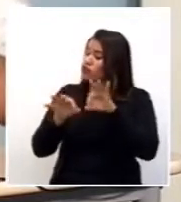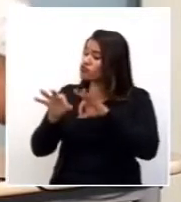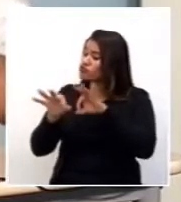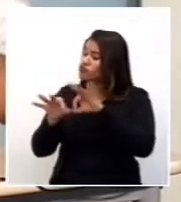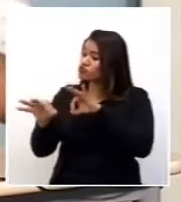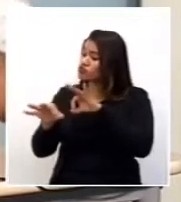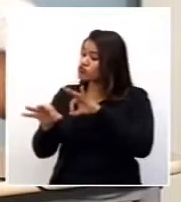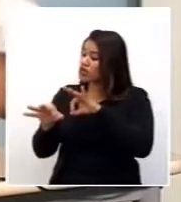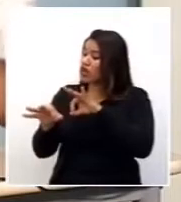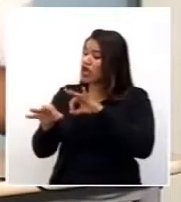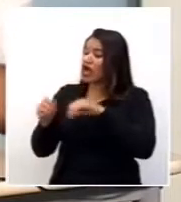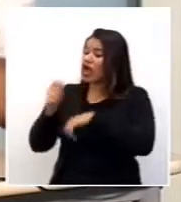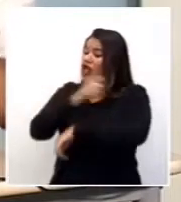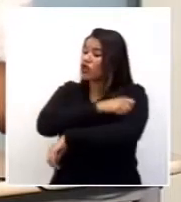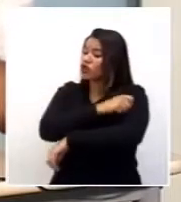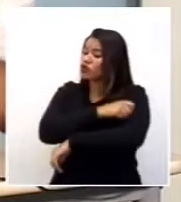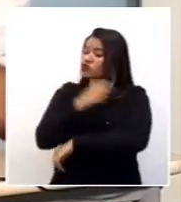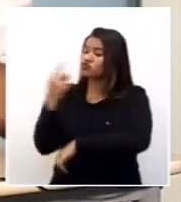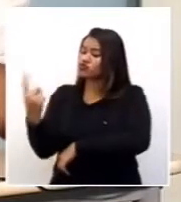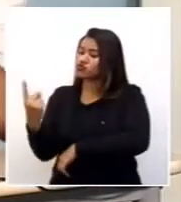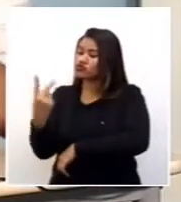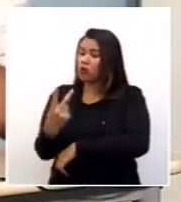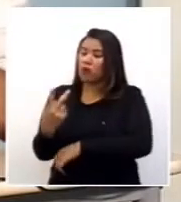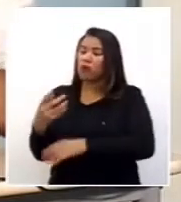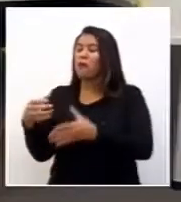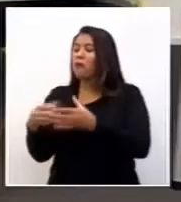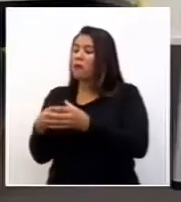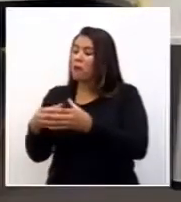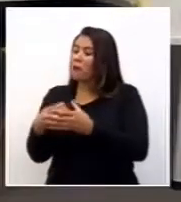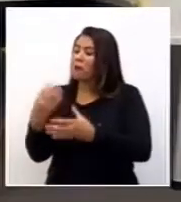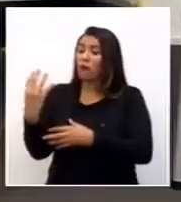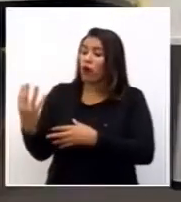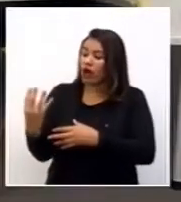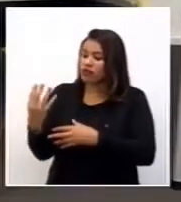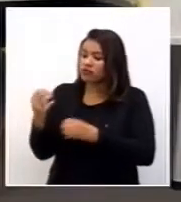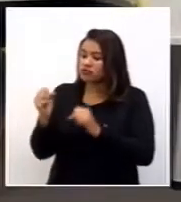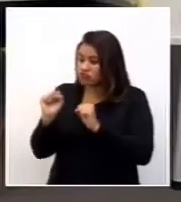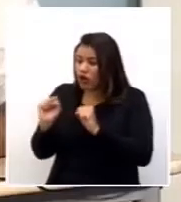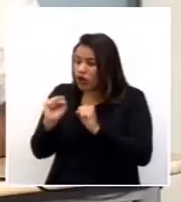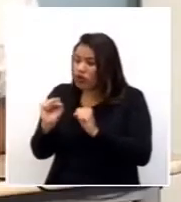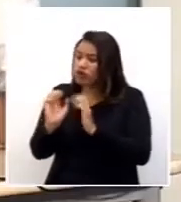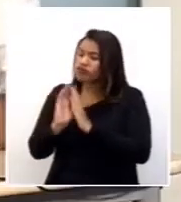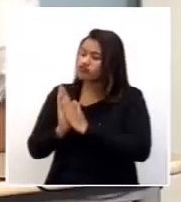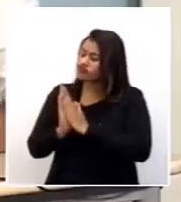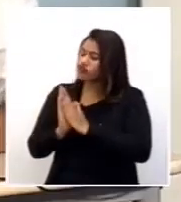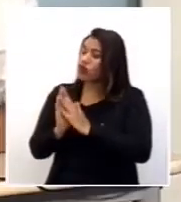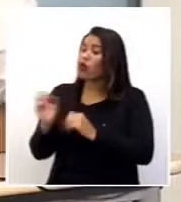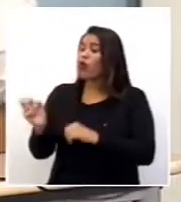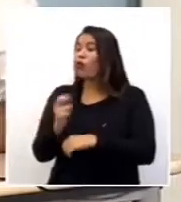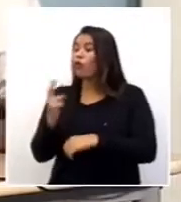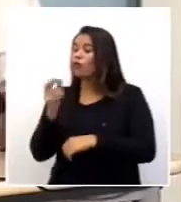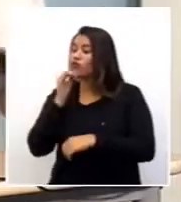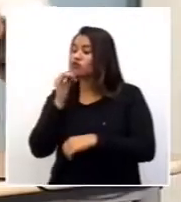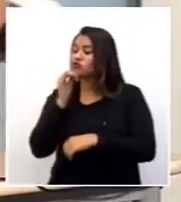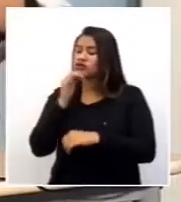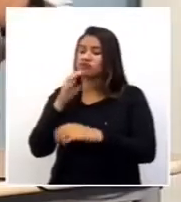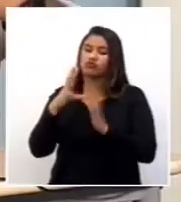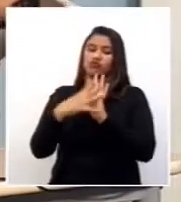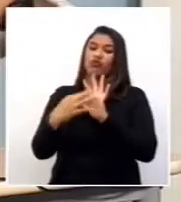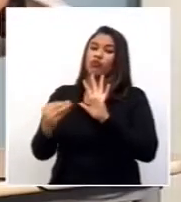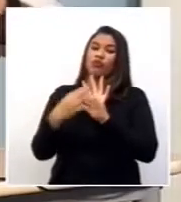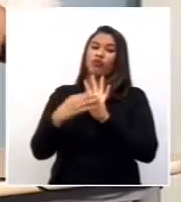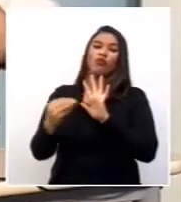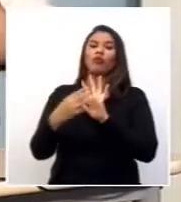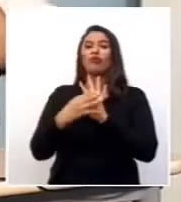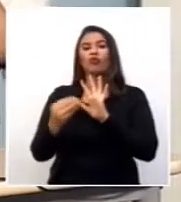duplas juntas, né? Uma formação com 4 alunos, ou, de repente, fazer um modelo, a turma fala de espinha